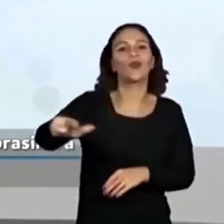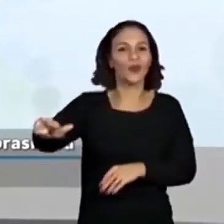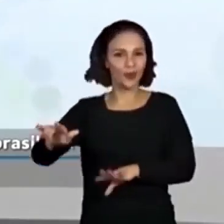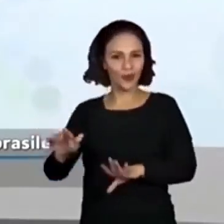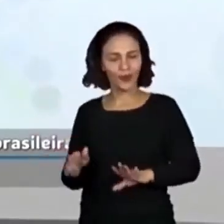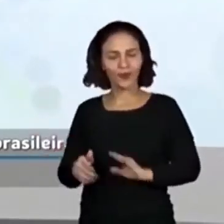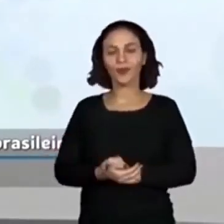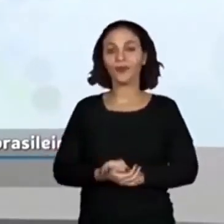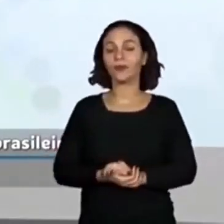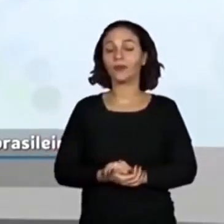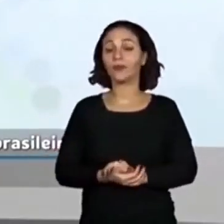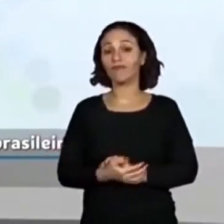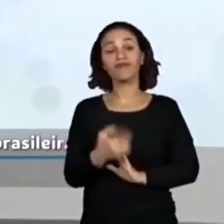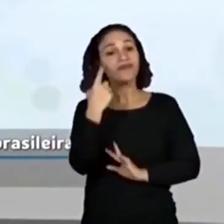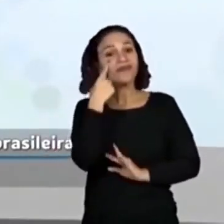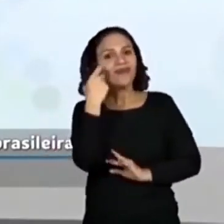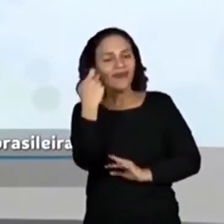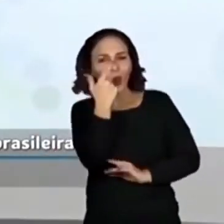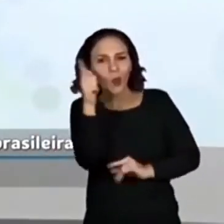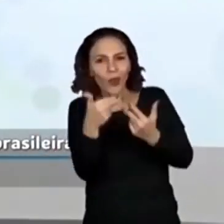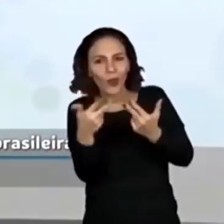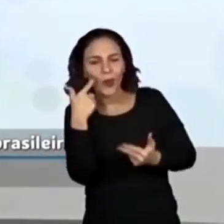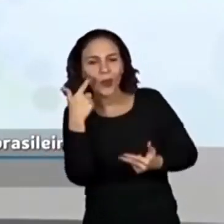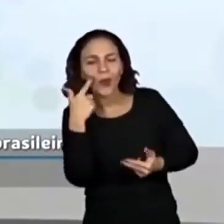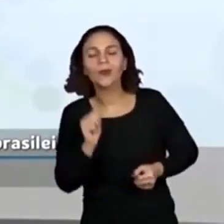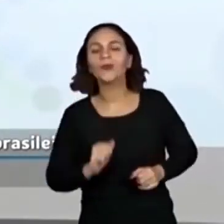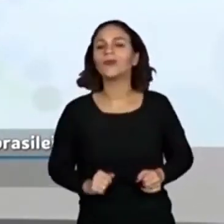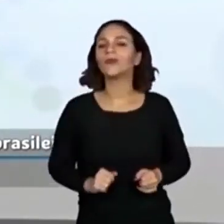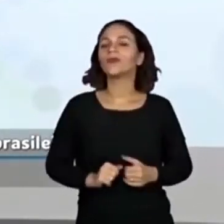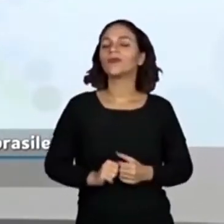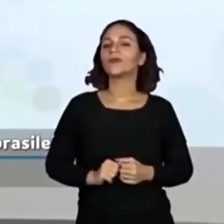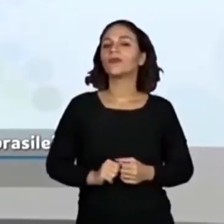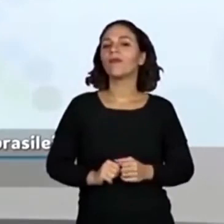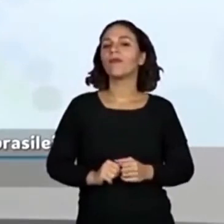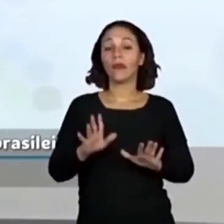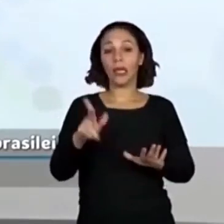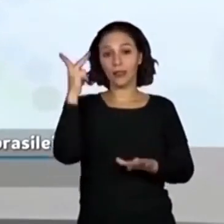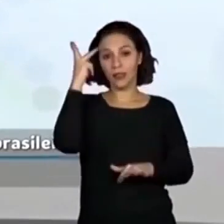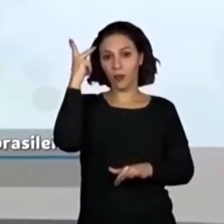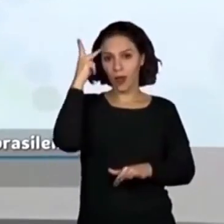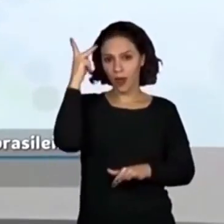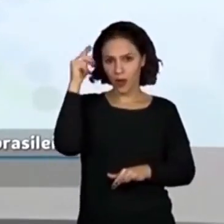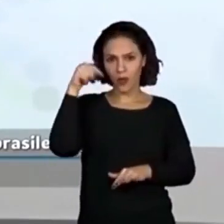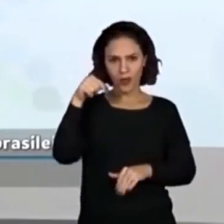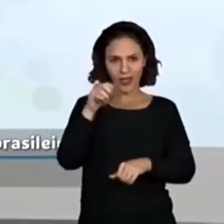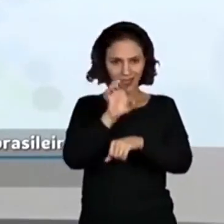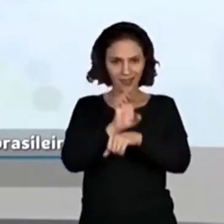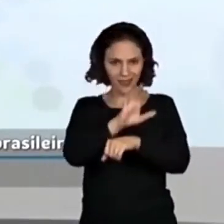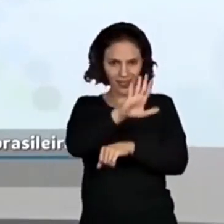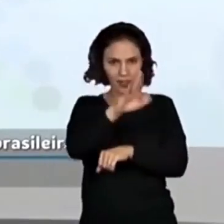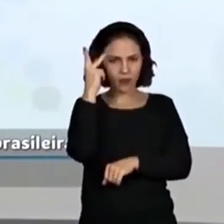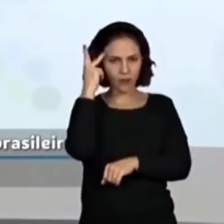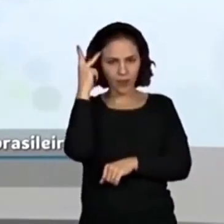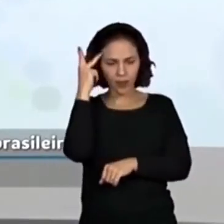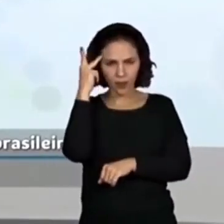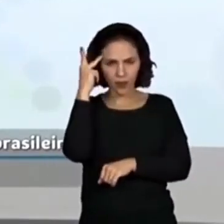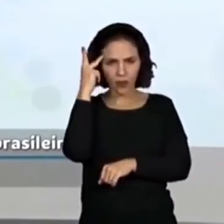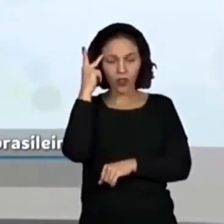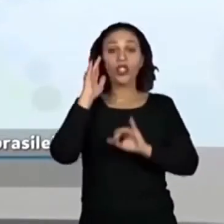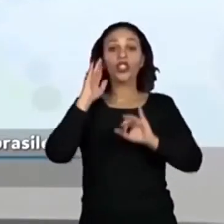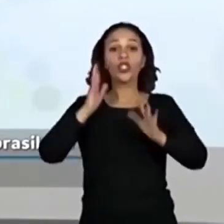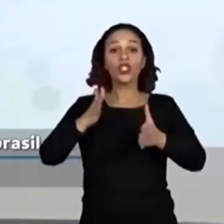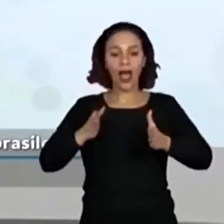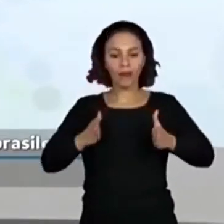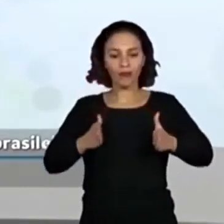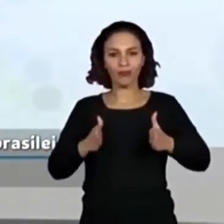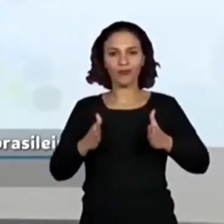E tinha uma coisa muito interessante. O São Paulo, o estado de São Paulo, ele já tinha uma malha